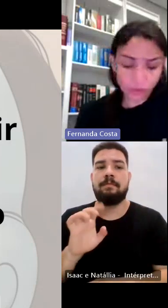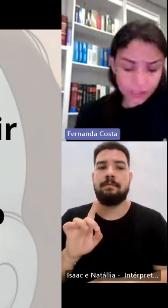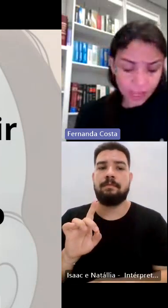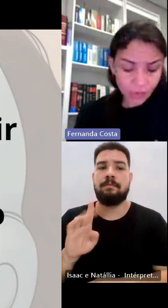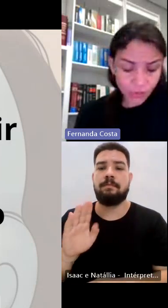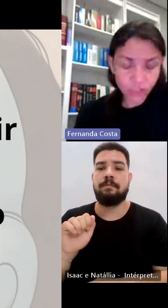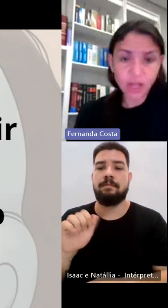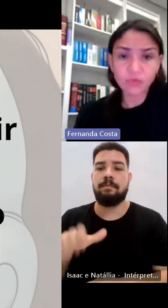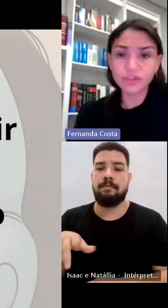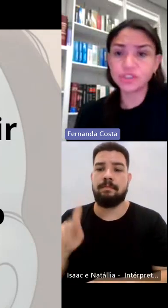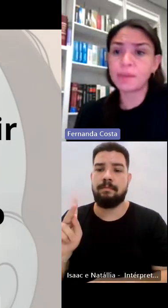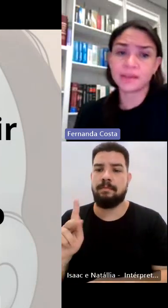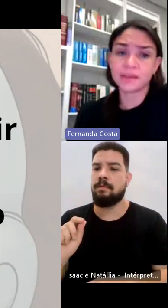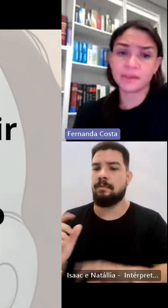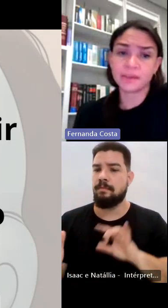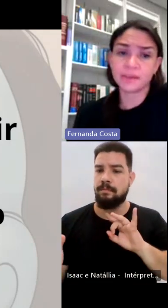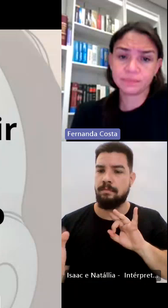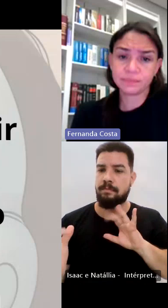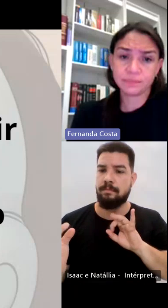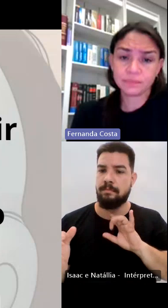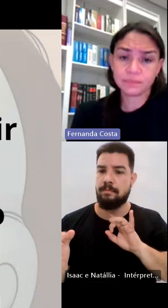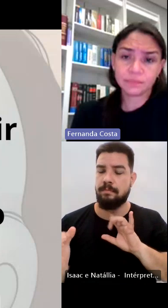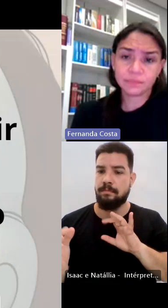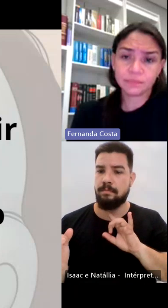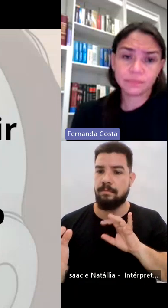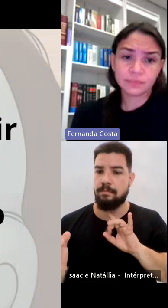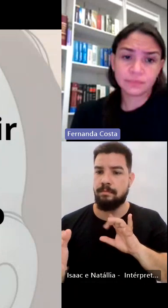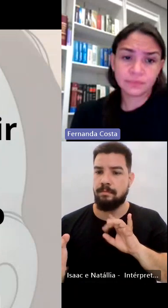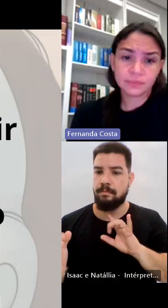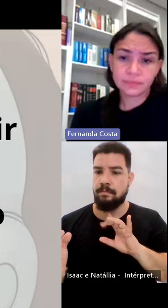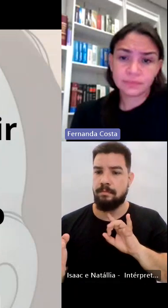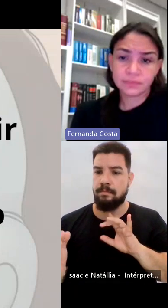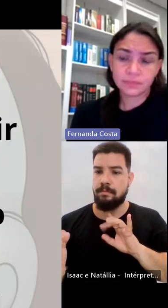Quando eu falo assim, eu vou te dar um feedback.